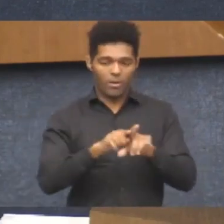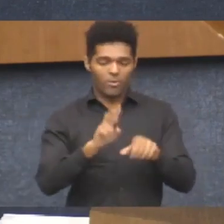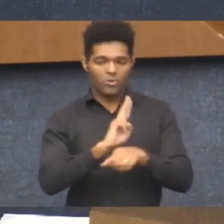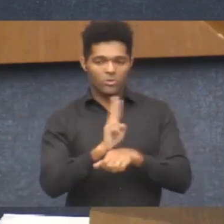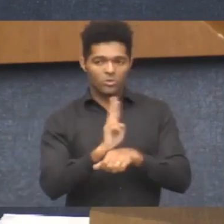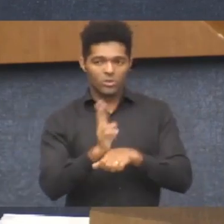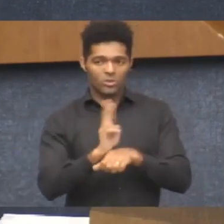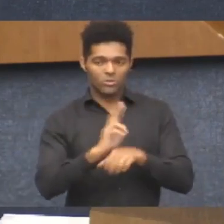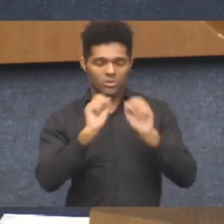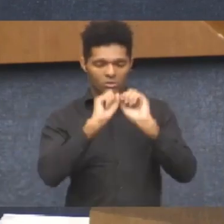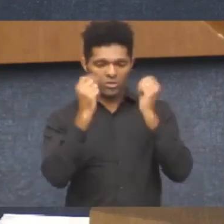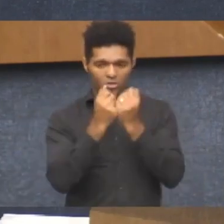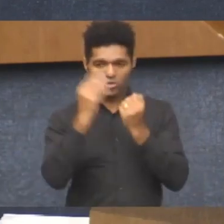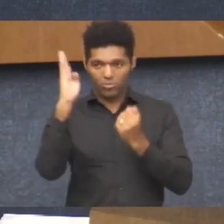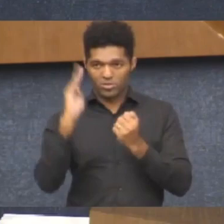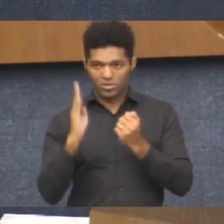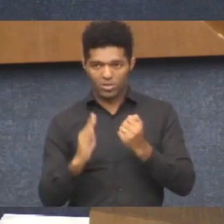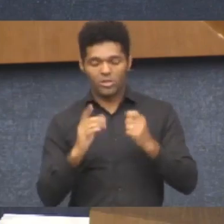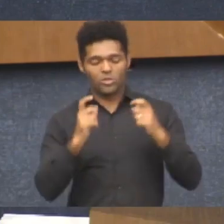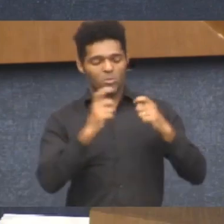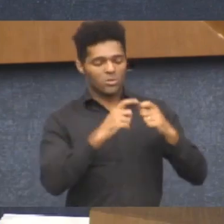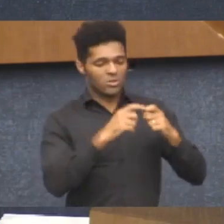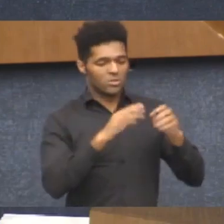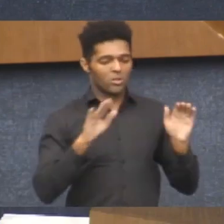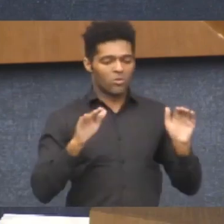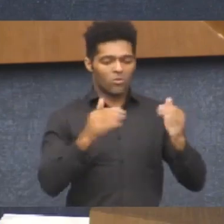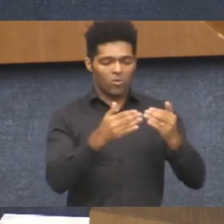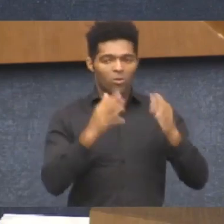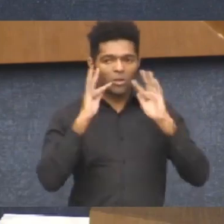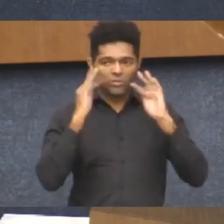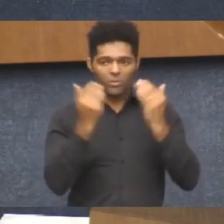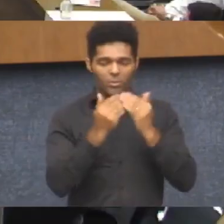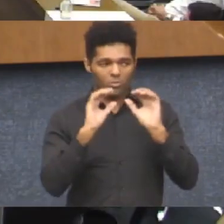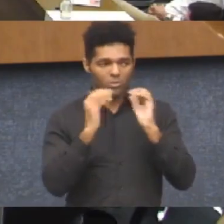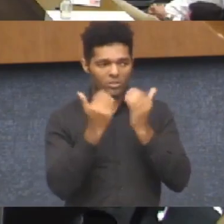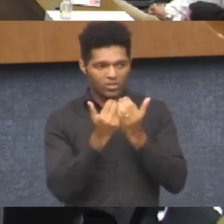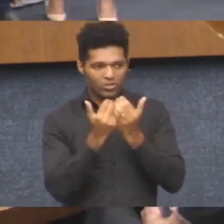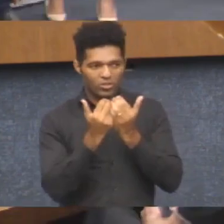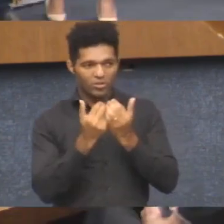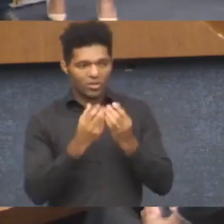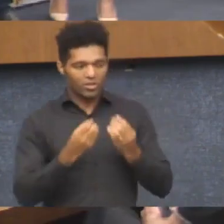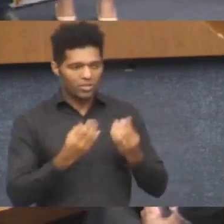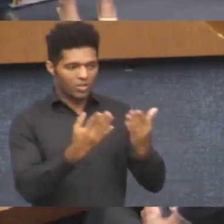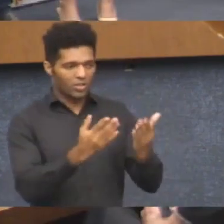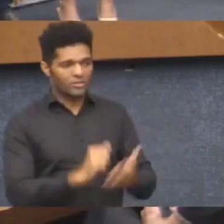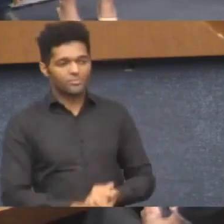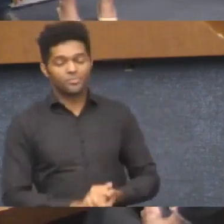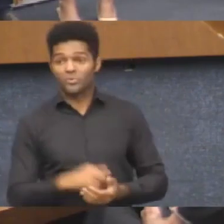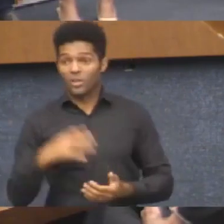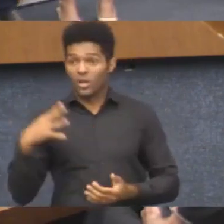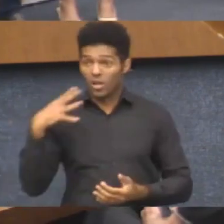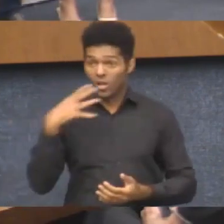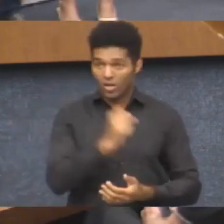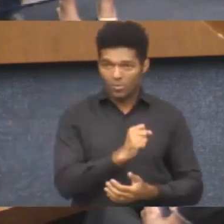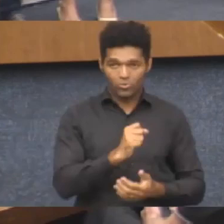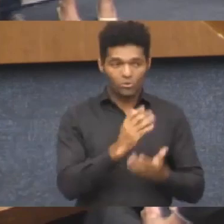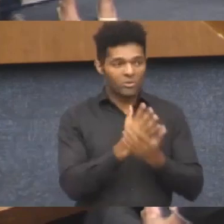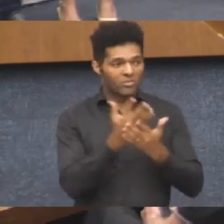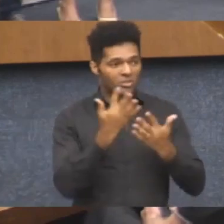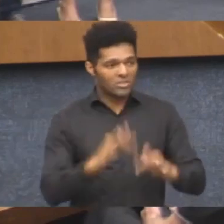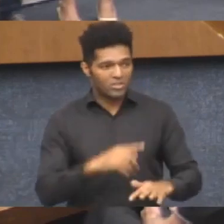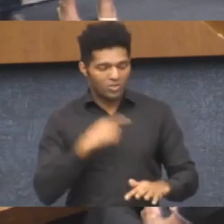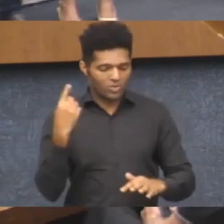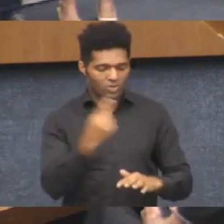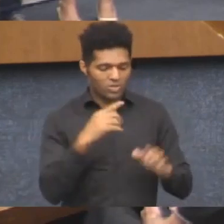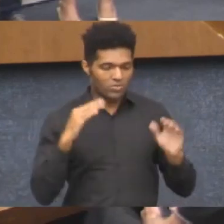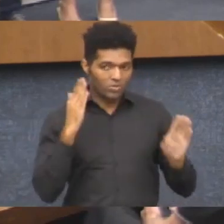Família, Fabiano Gonçalves, para procederem com as entregas. Gente, rapidamente, para finalizar o